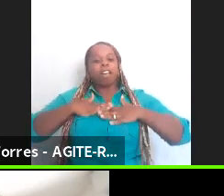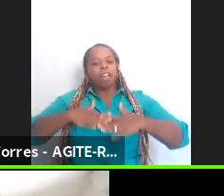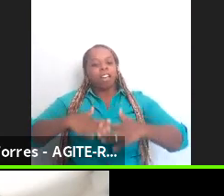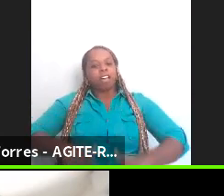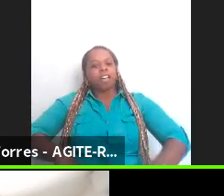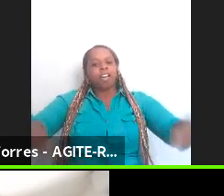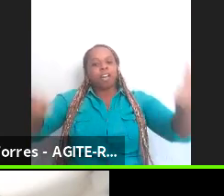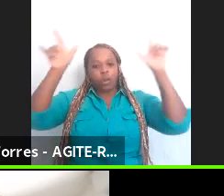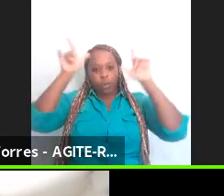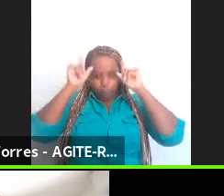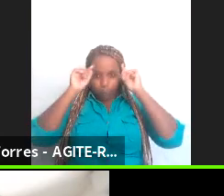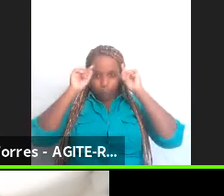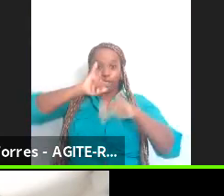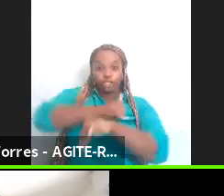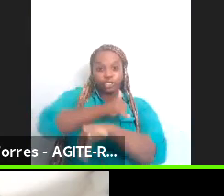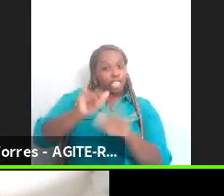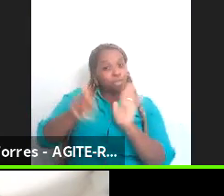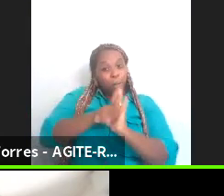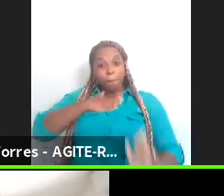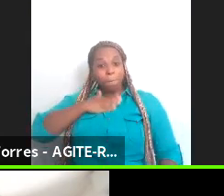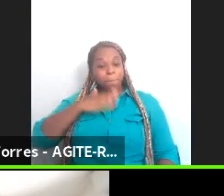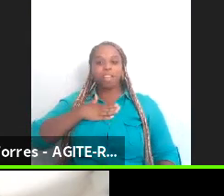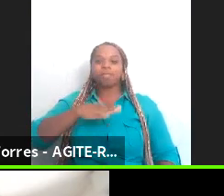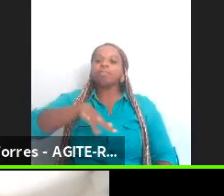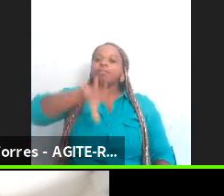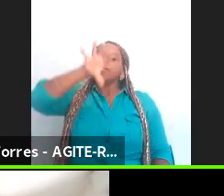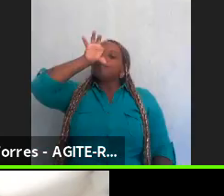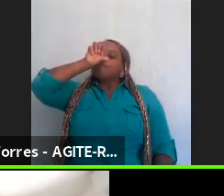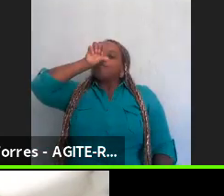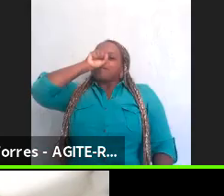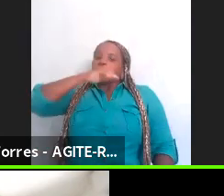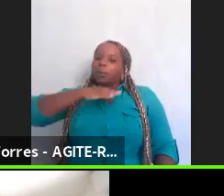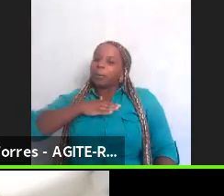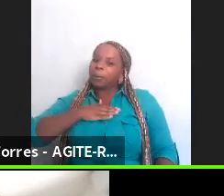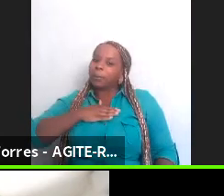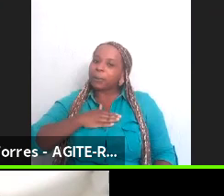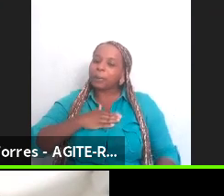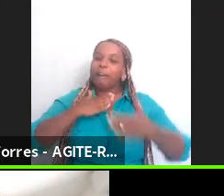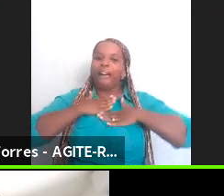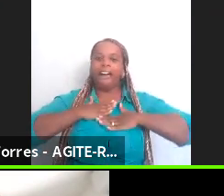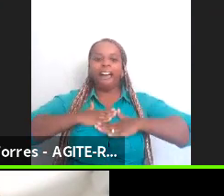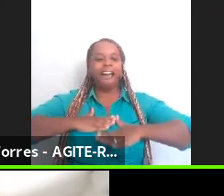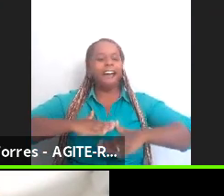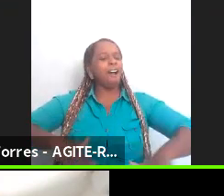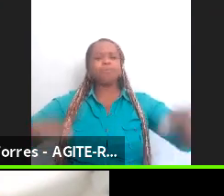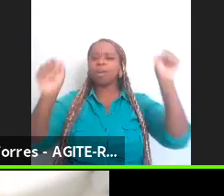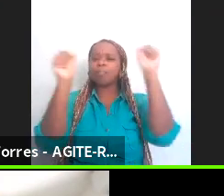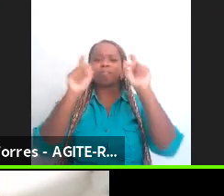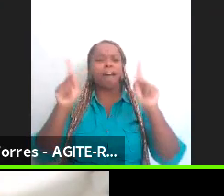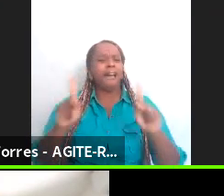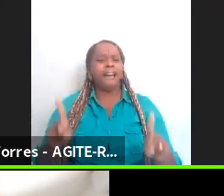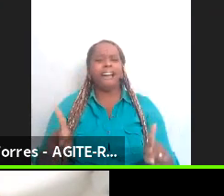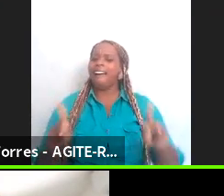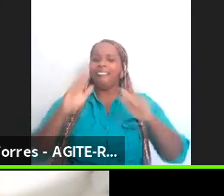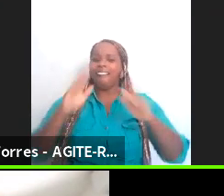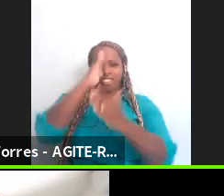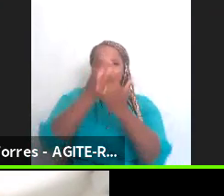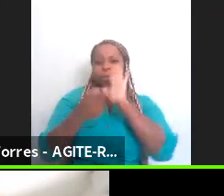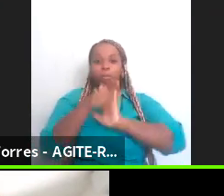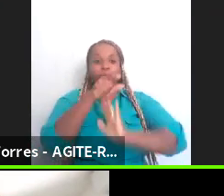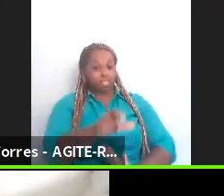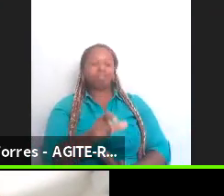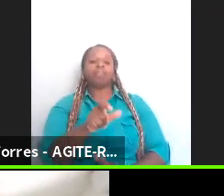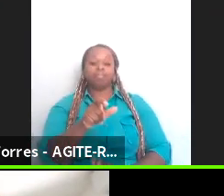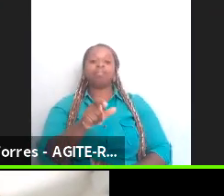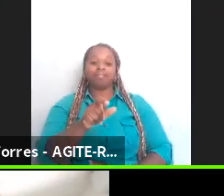minha estratégia é muita respiração, muita calma, seja zen e acredita em você. É muito difícil, é um trabalho